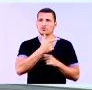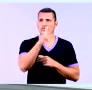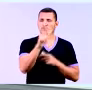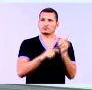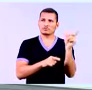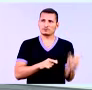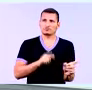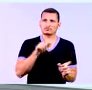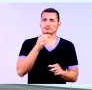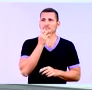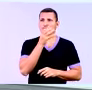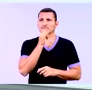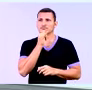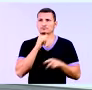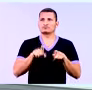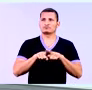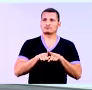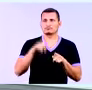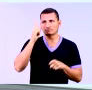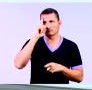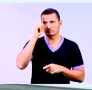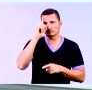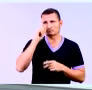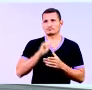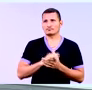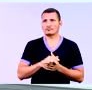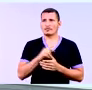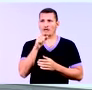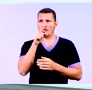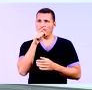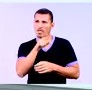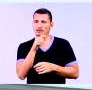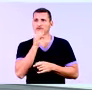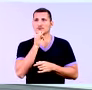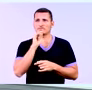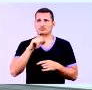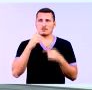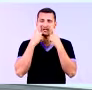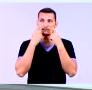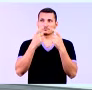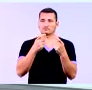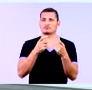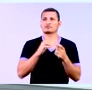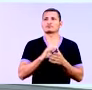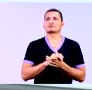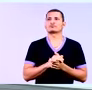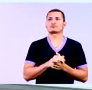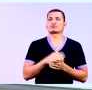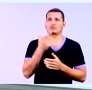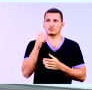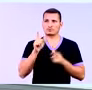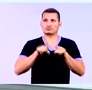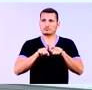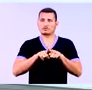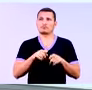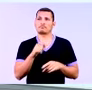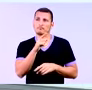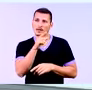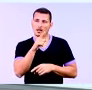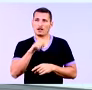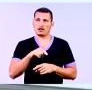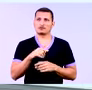bom exemplo também, uma situação do dia a dia. Este exemplo é interessante, o outro também mas esse,